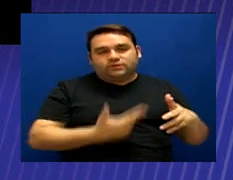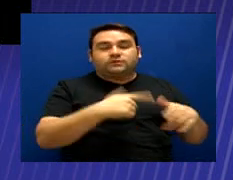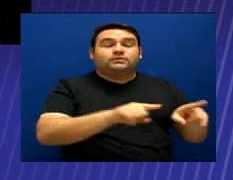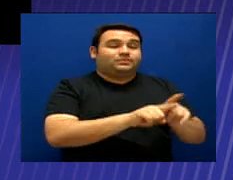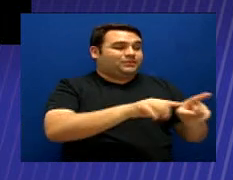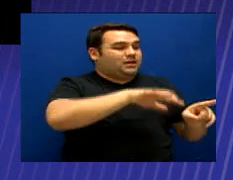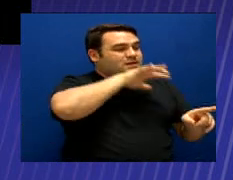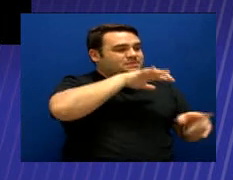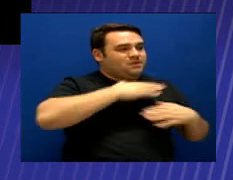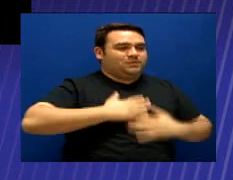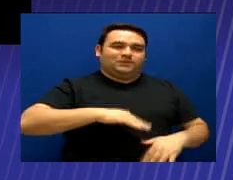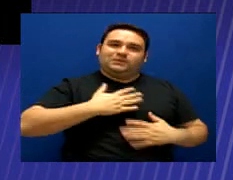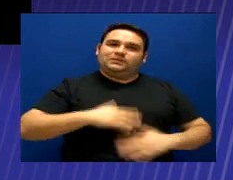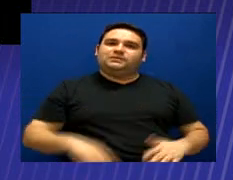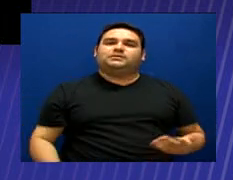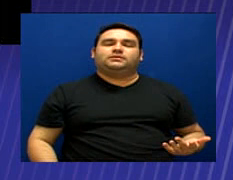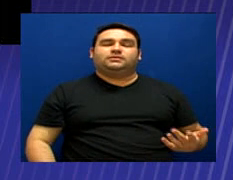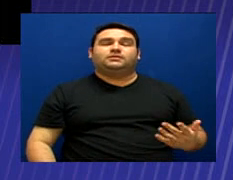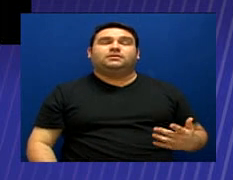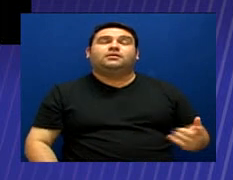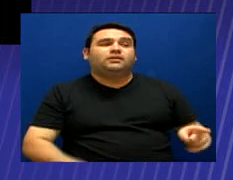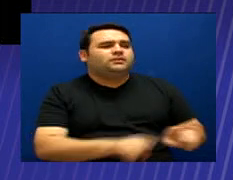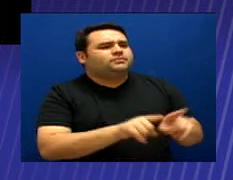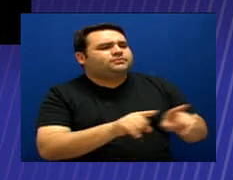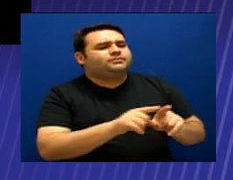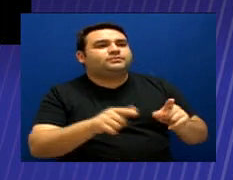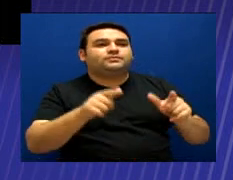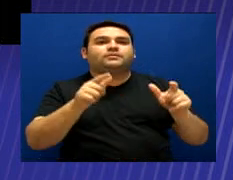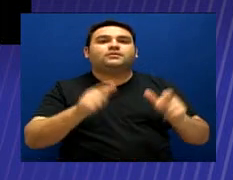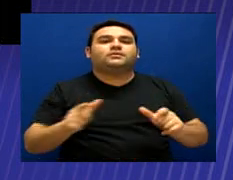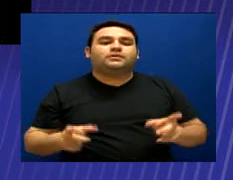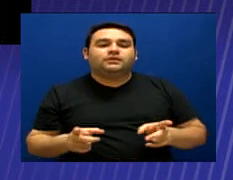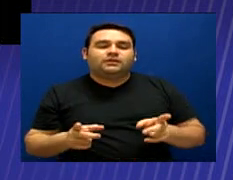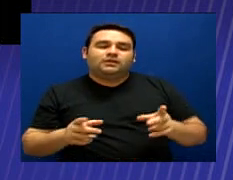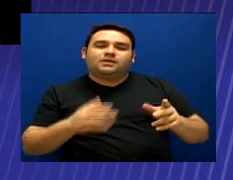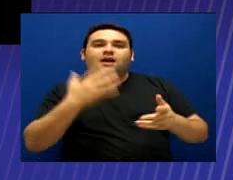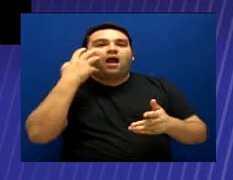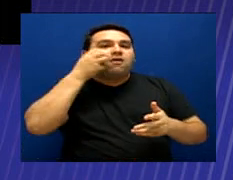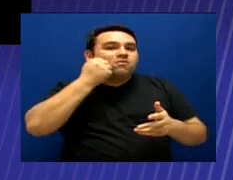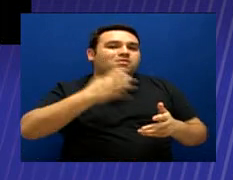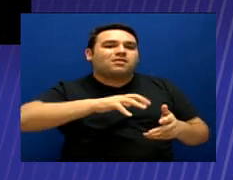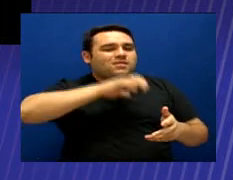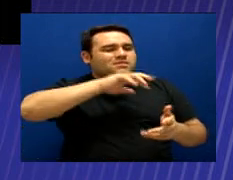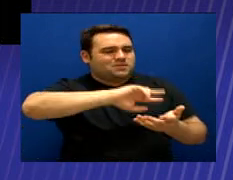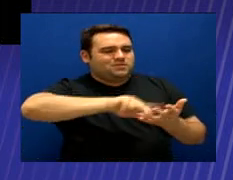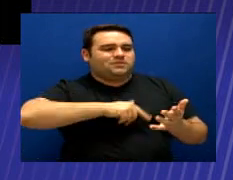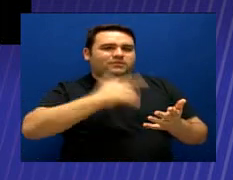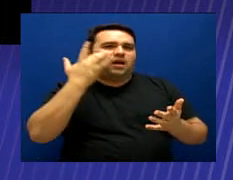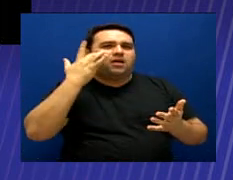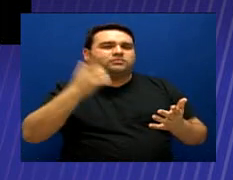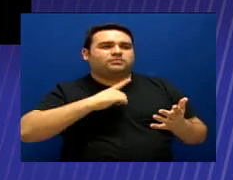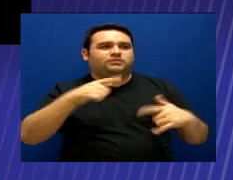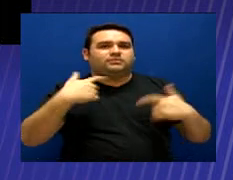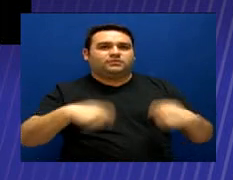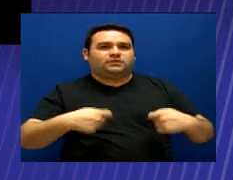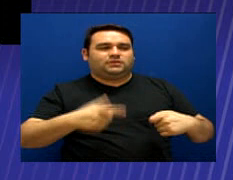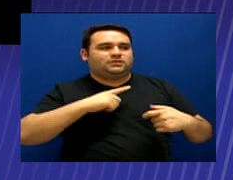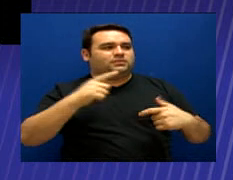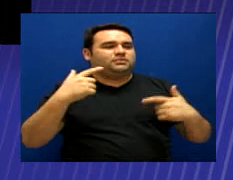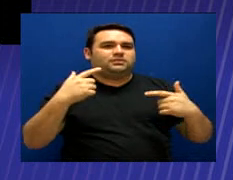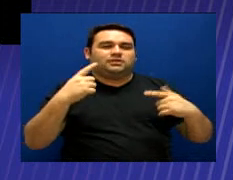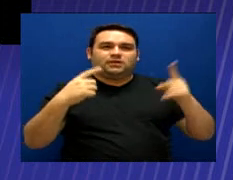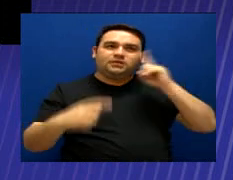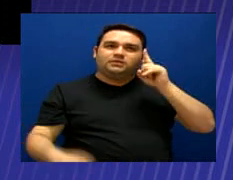e também a habitualidade nas feiras de adoção. Essas, no nosso ponto de vista, têm que ser feitas pelo